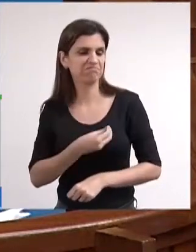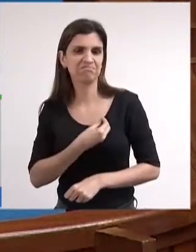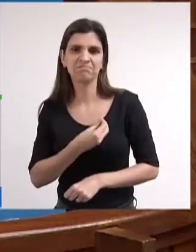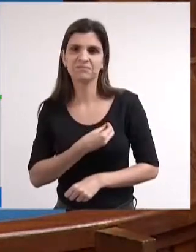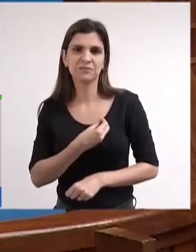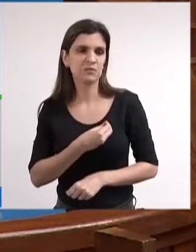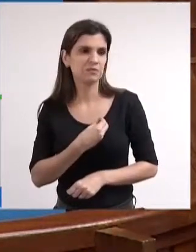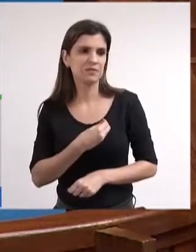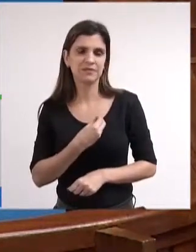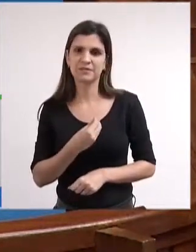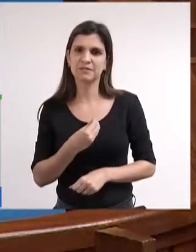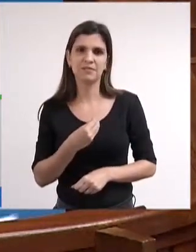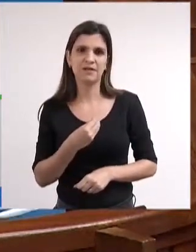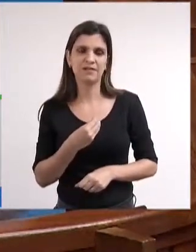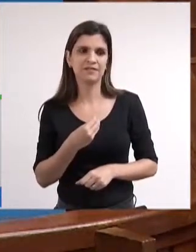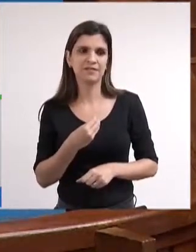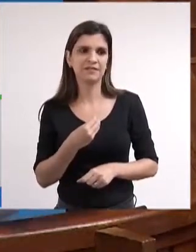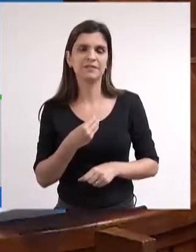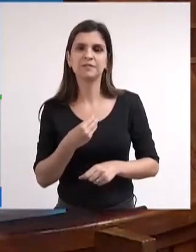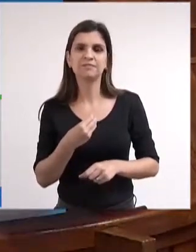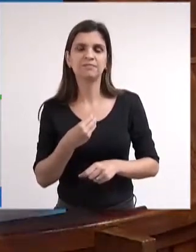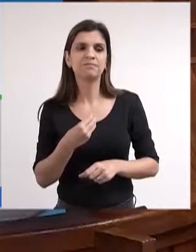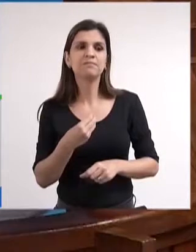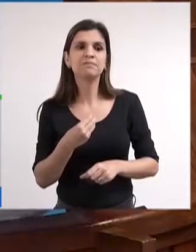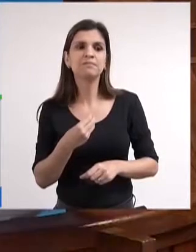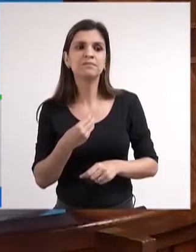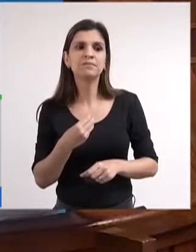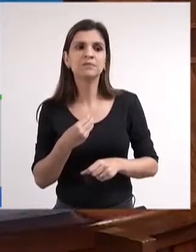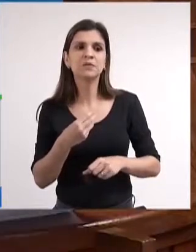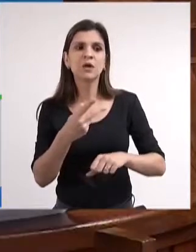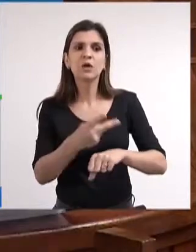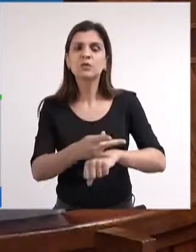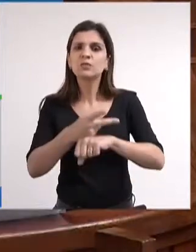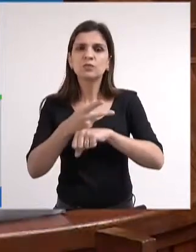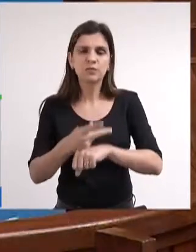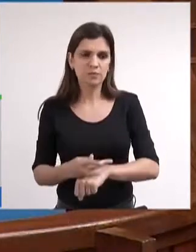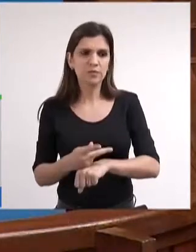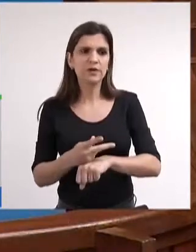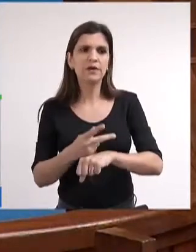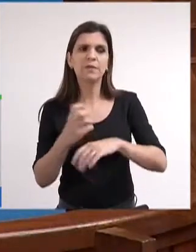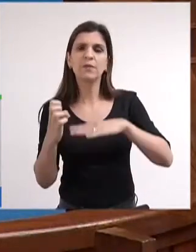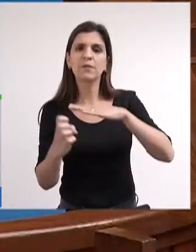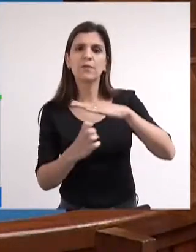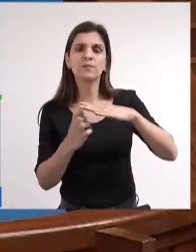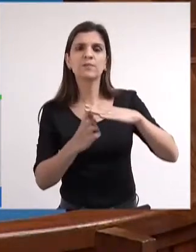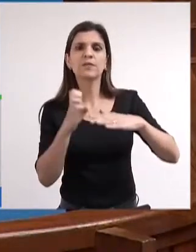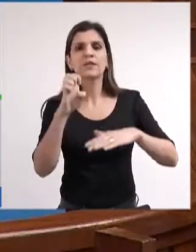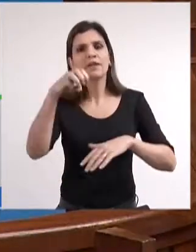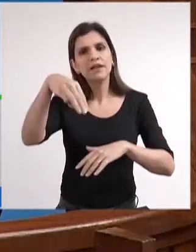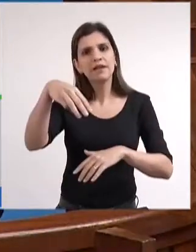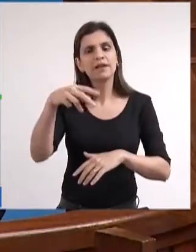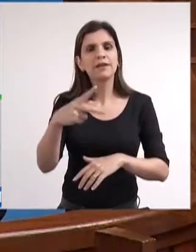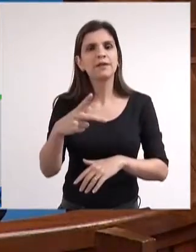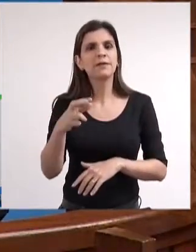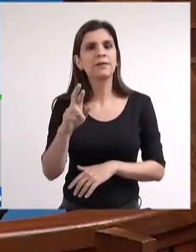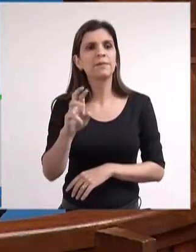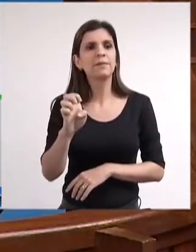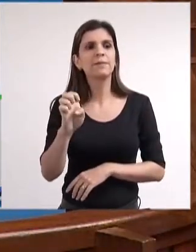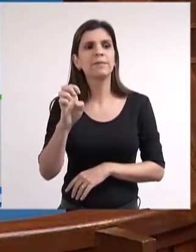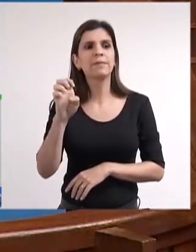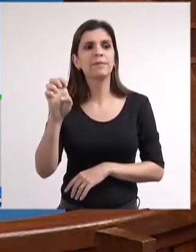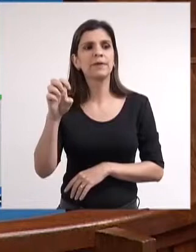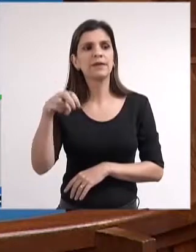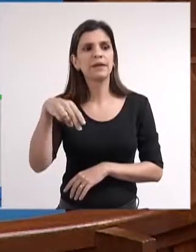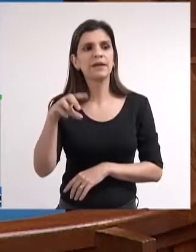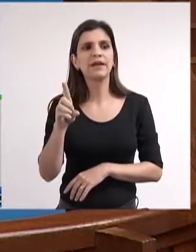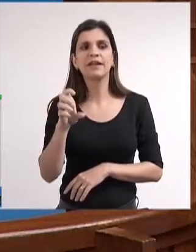nem classificado, né, para a questão do prêmio empreendedor estipulado pelo SEBRAE. Há